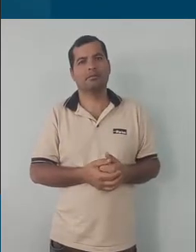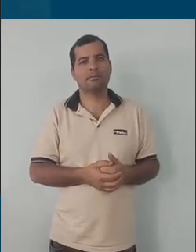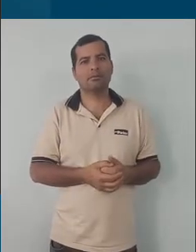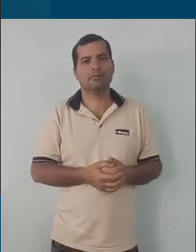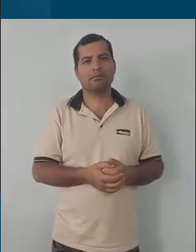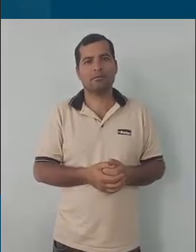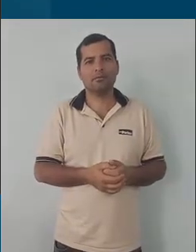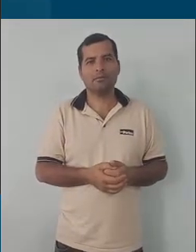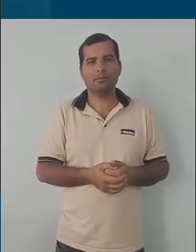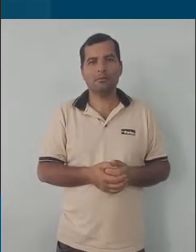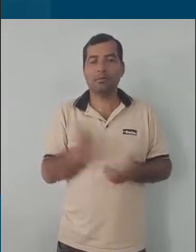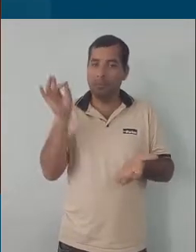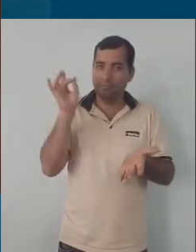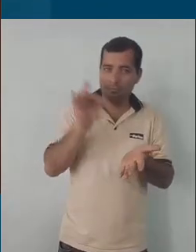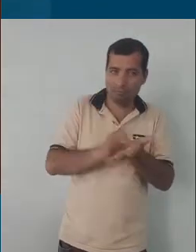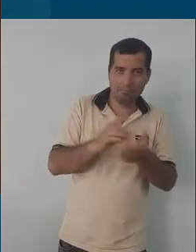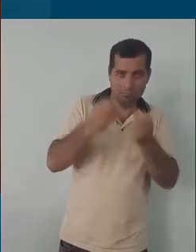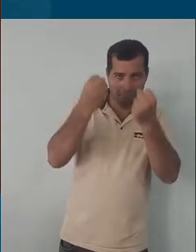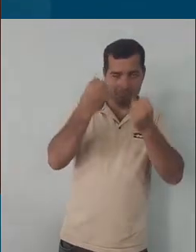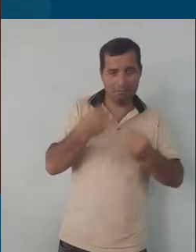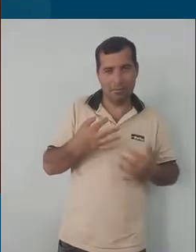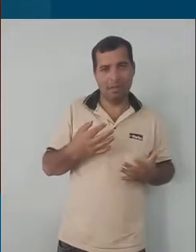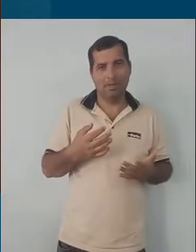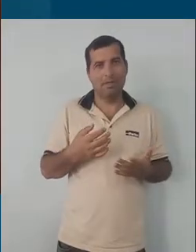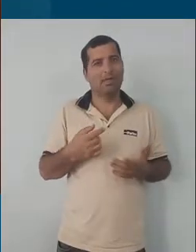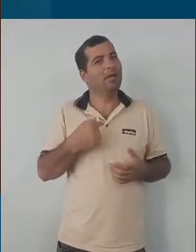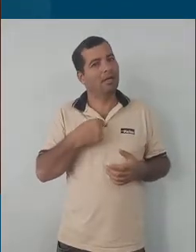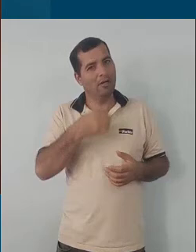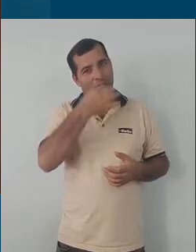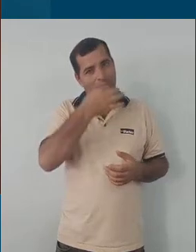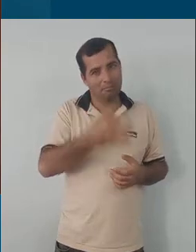Na verdade, é o seguinte, eu acho que essa seria uma boa